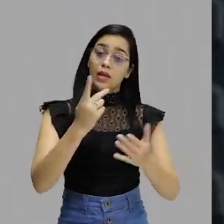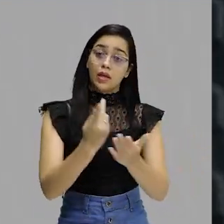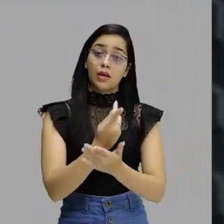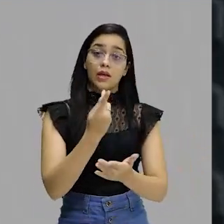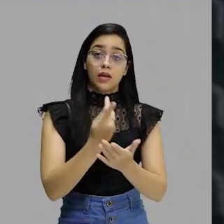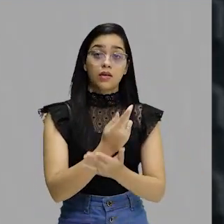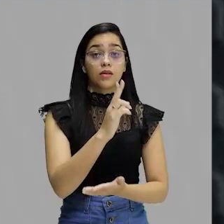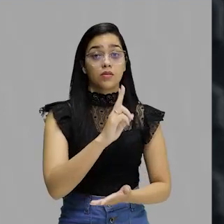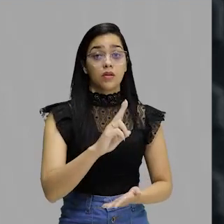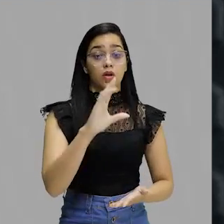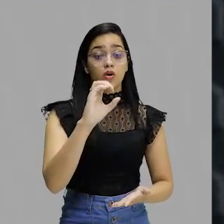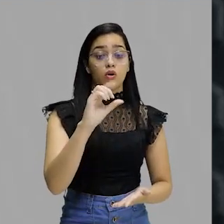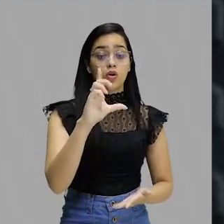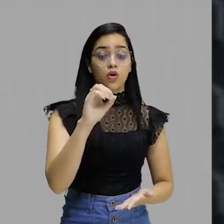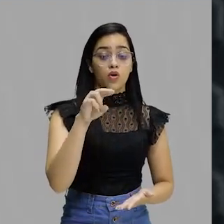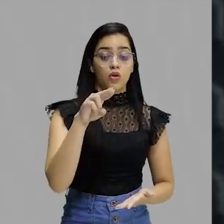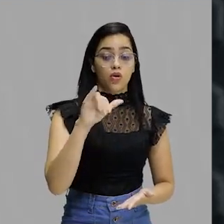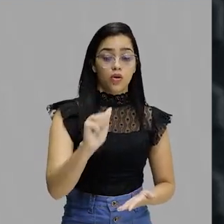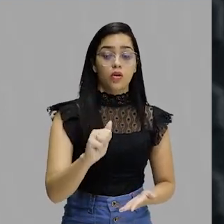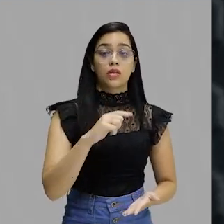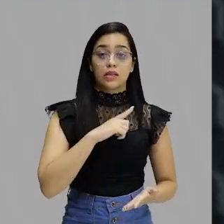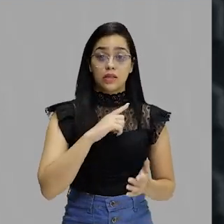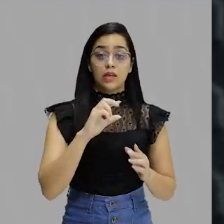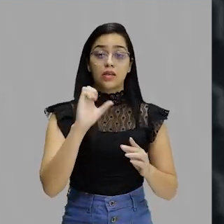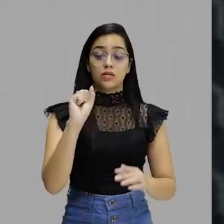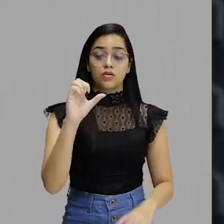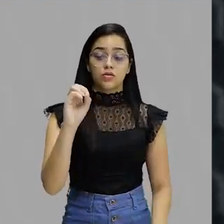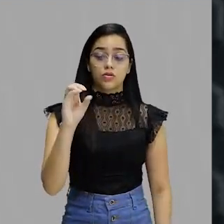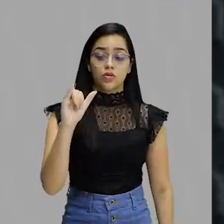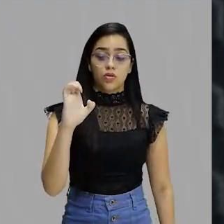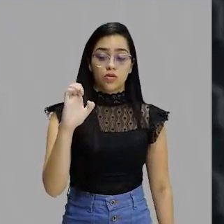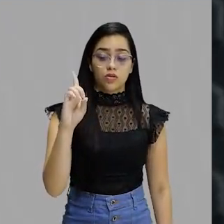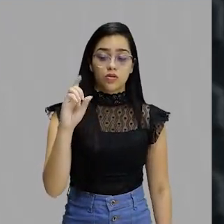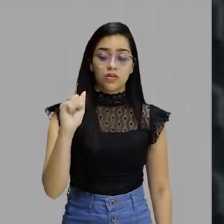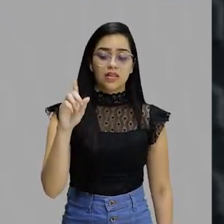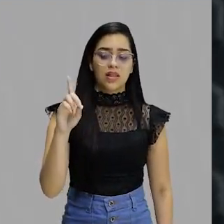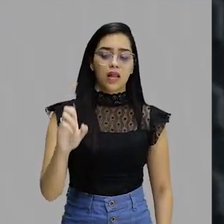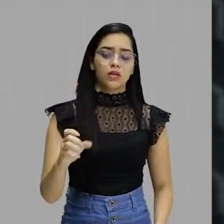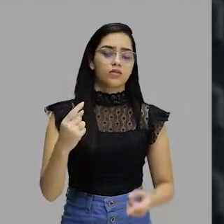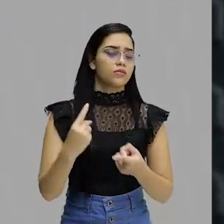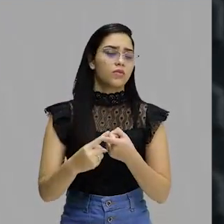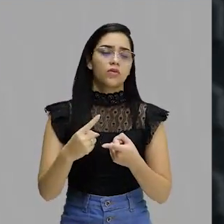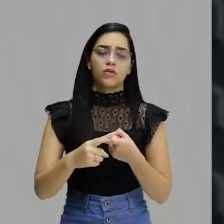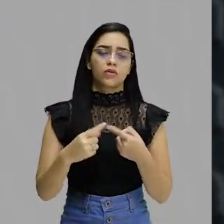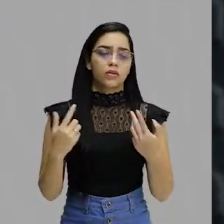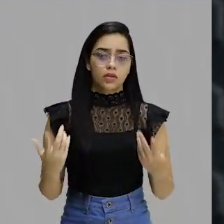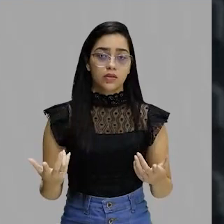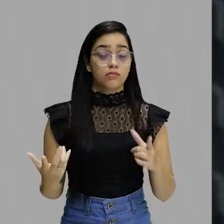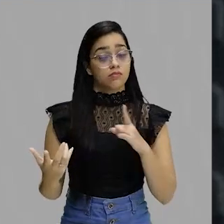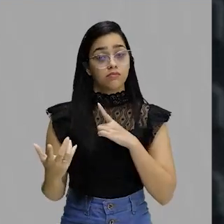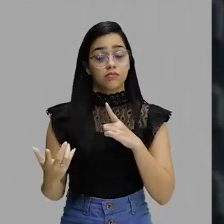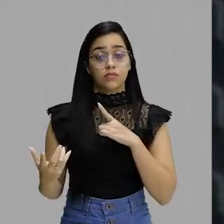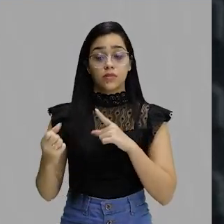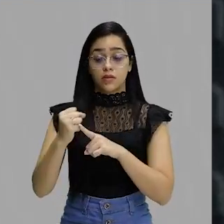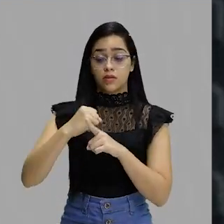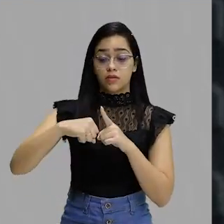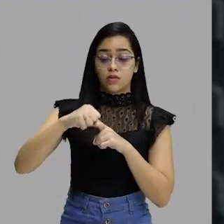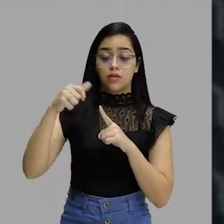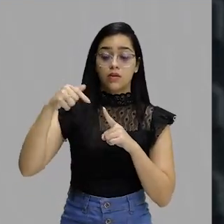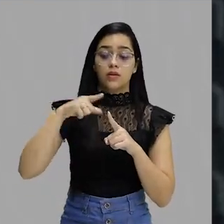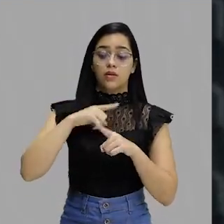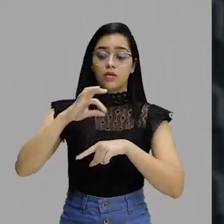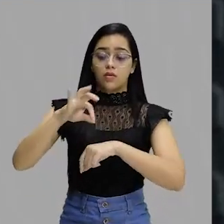que é utilizado. Elas formam sociedade. Por que sociedade? Numa sociedade, os indivíduos